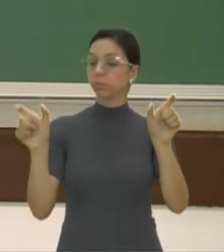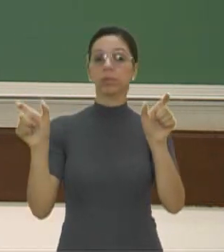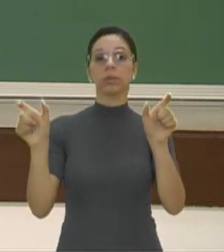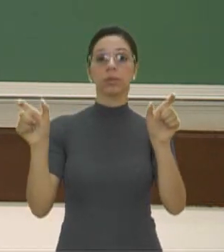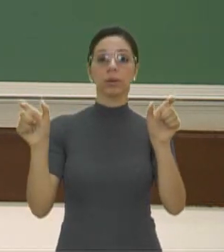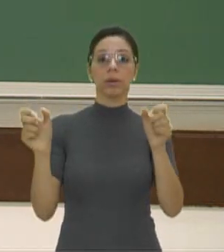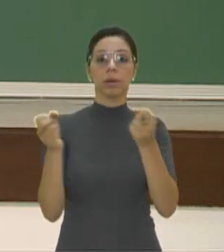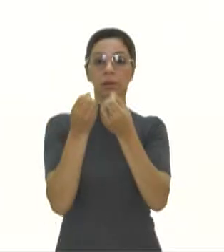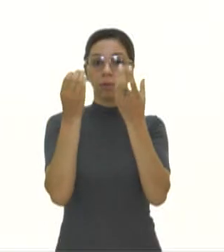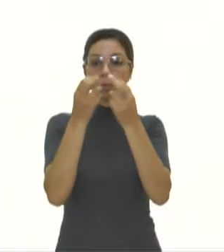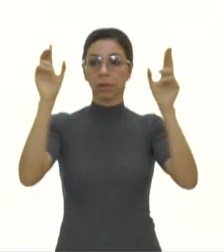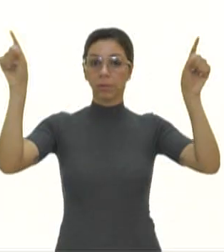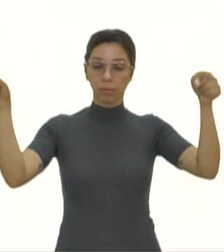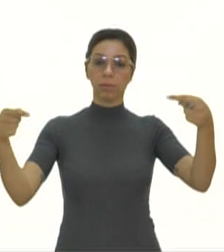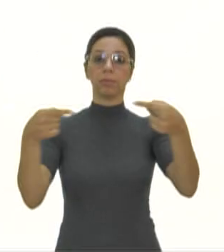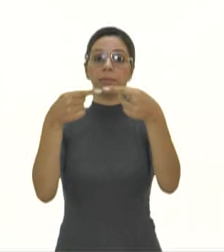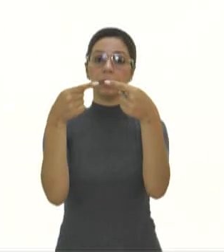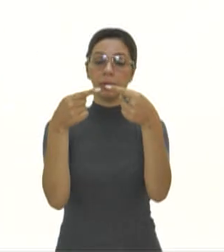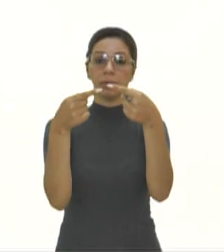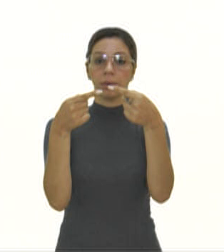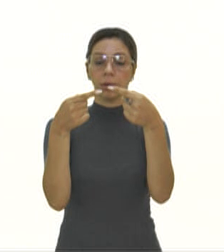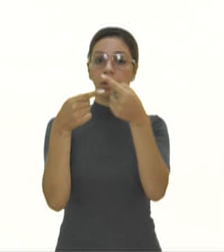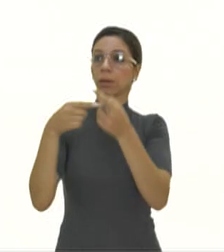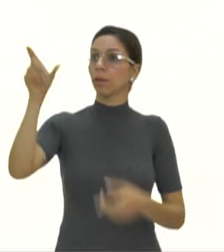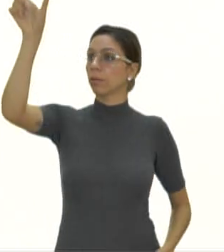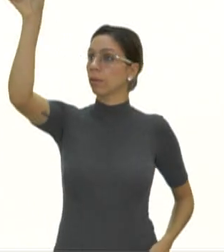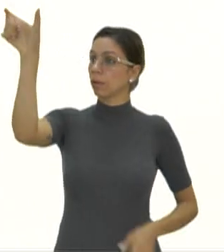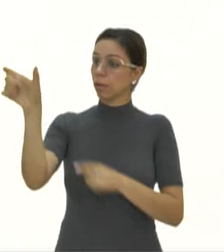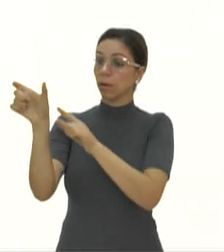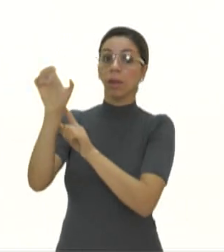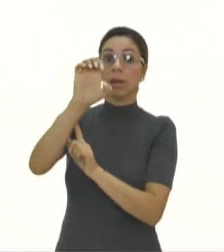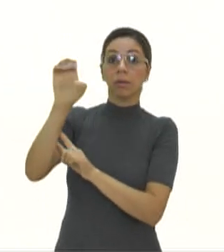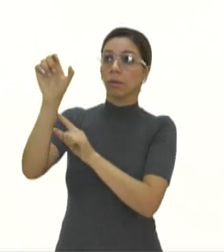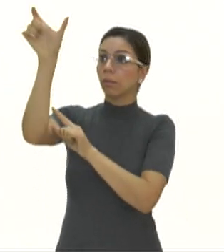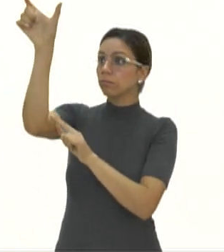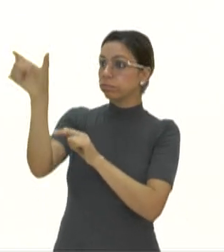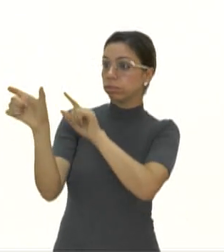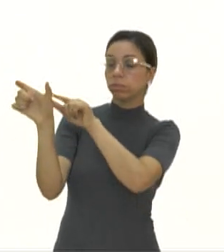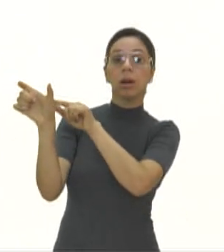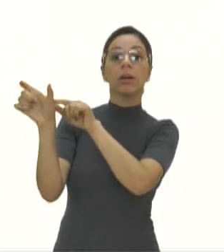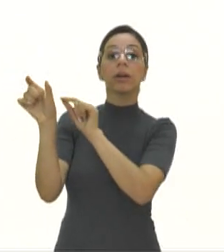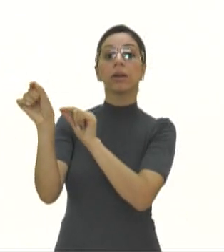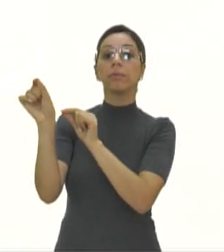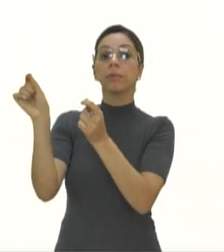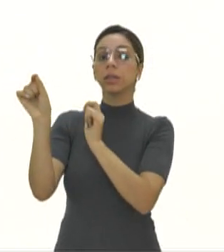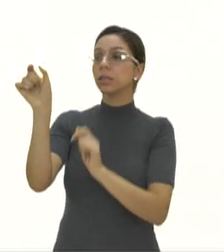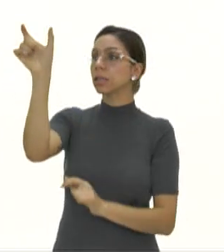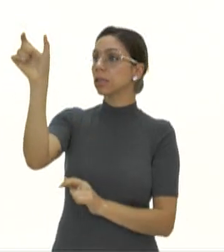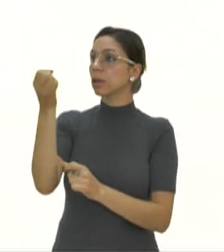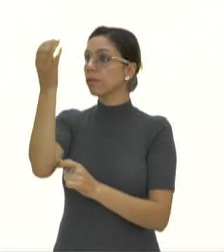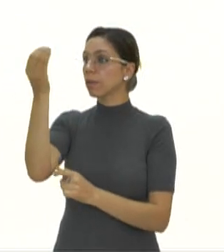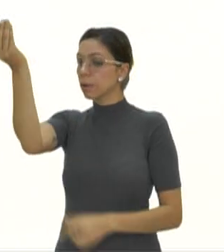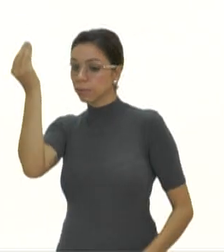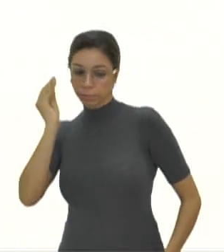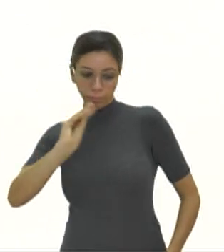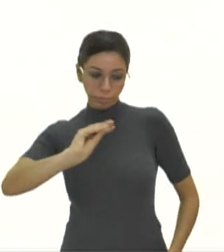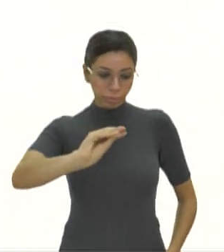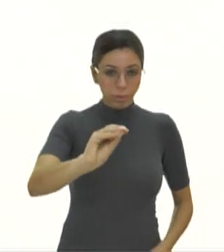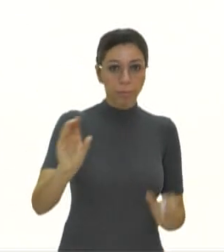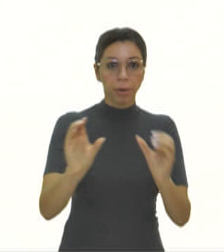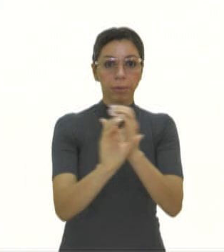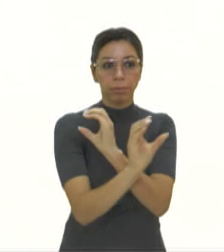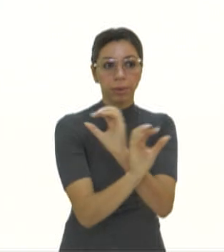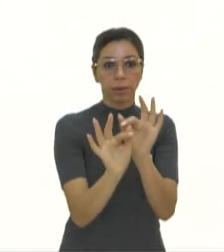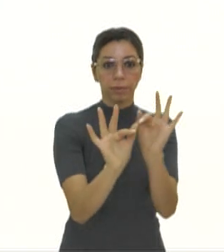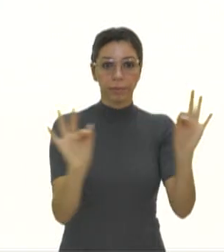to come about e to work out. To come about e to work out são duas conhecidas como phrasal